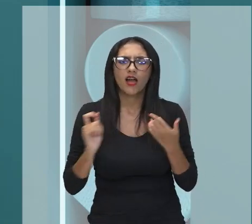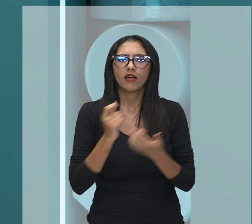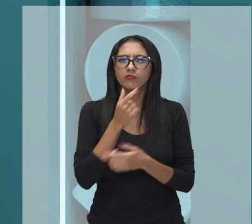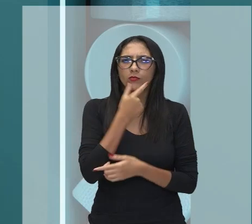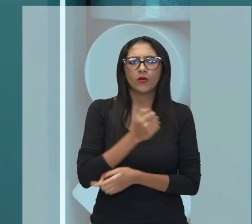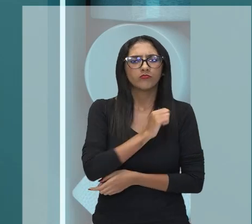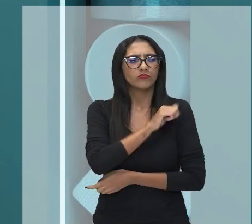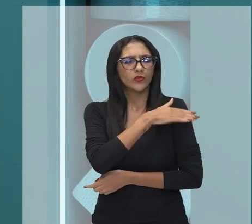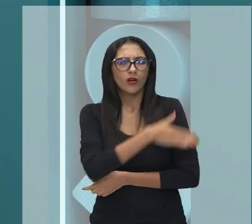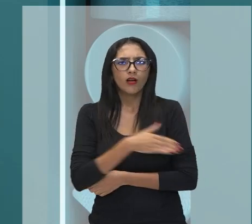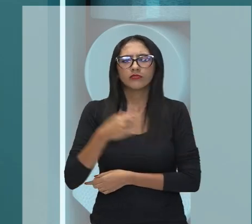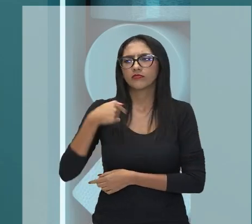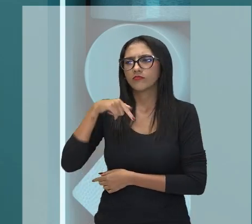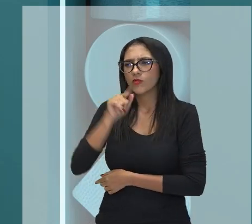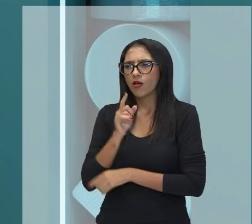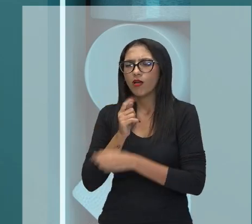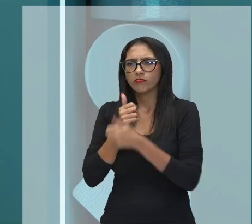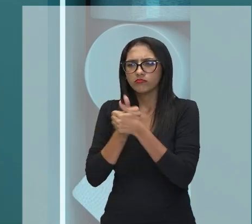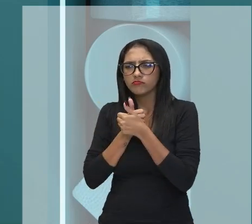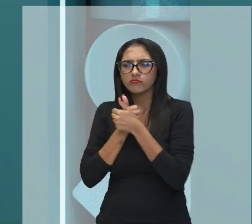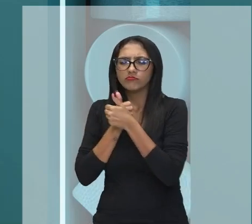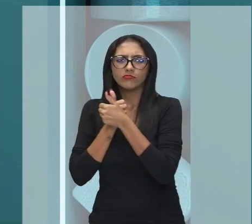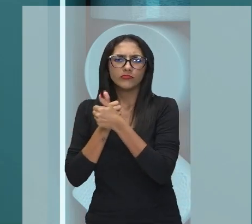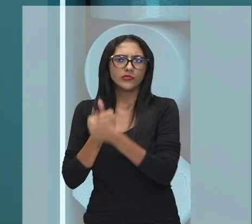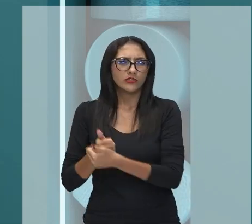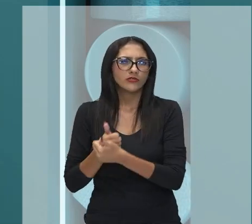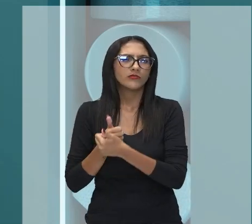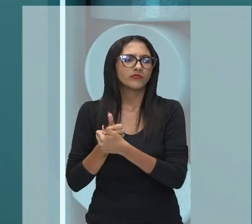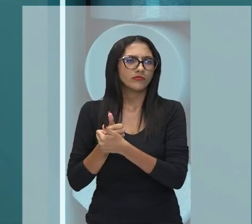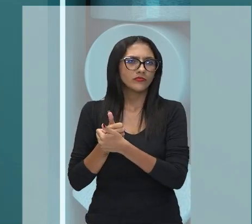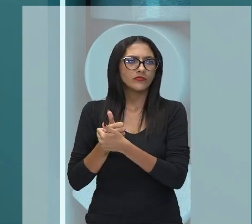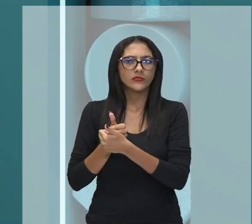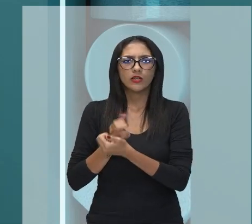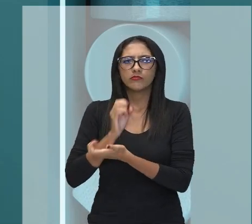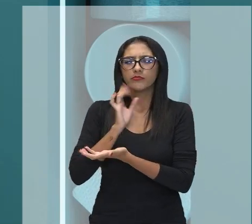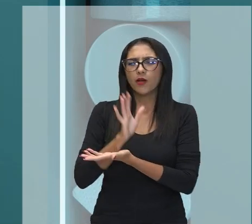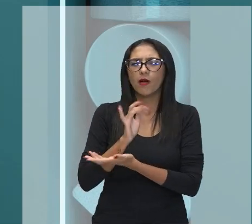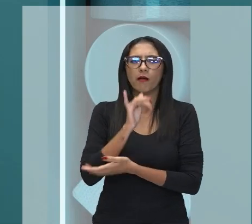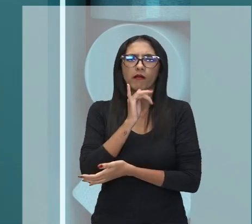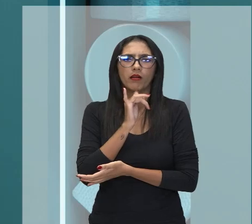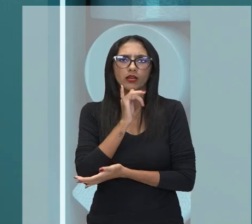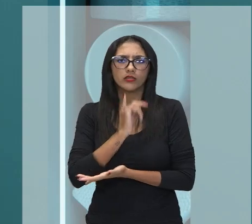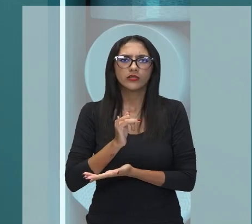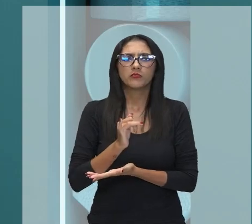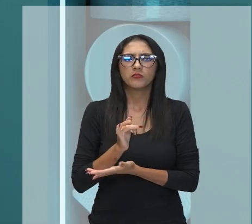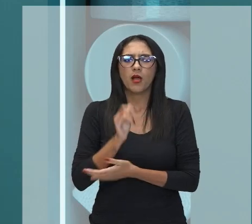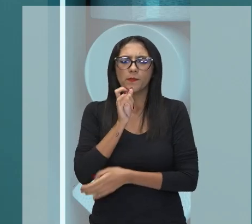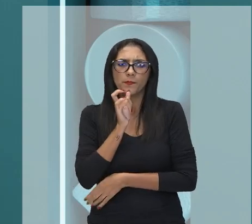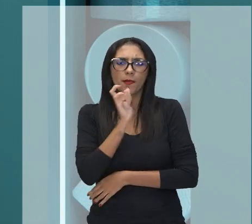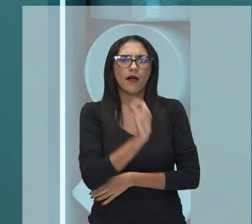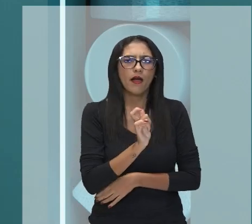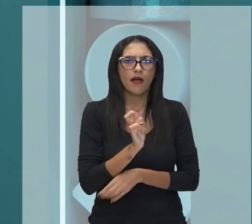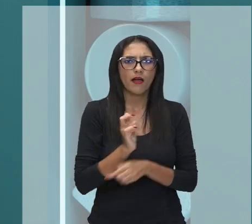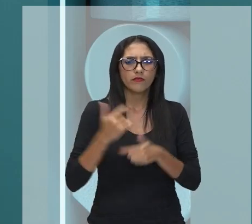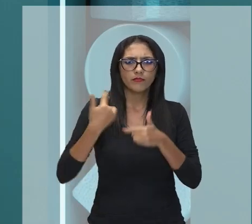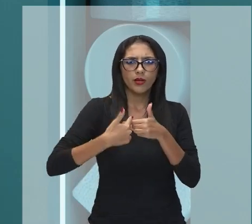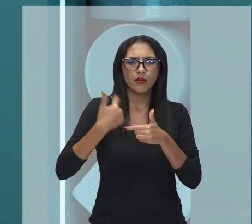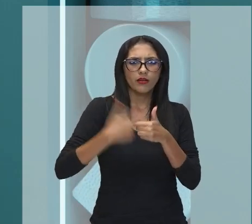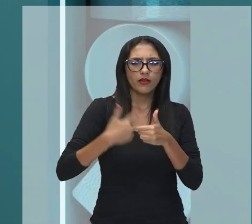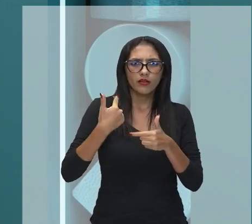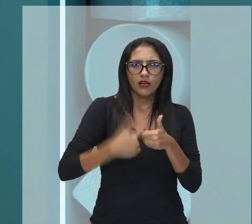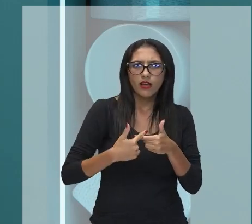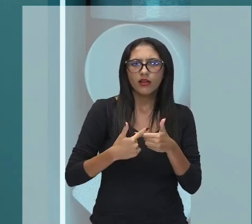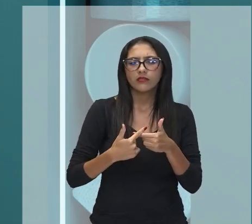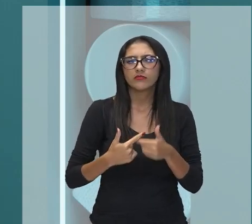com ele porque ele abandonou o jogo, e ao simples falar, né, de um xingamento que ele fez para o soldado,